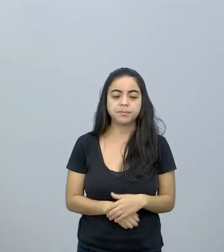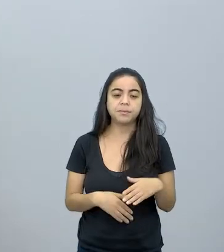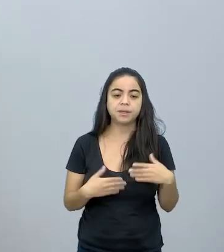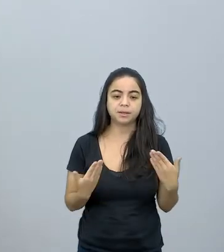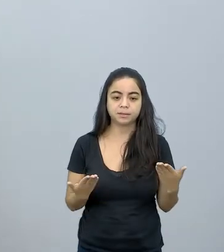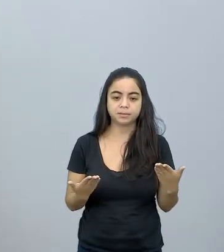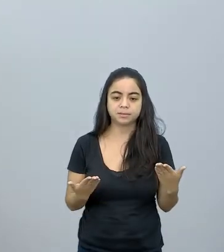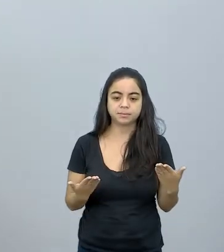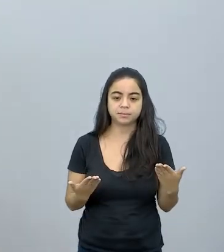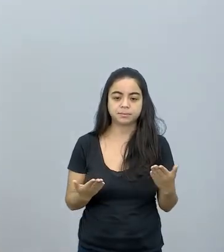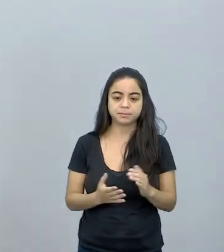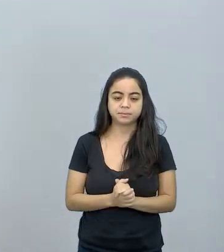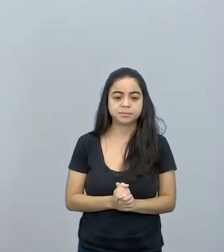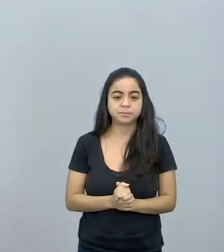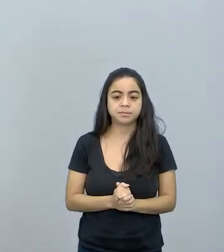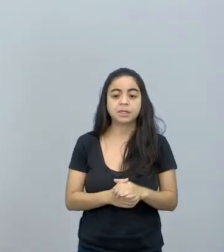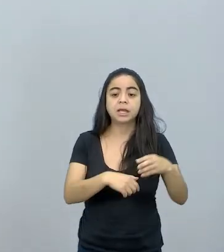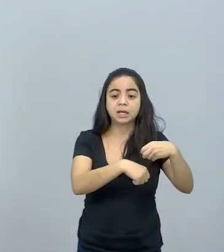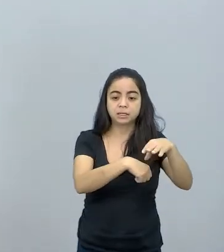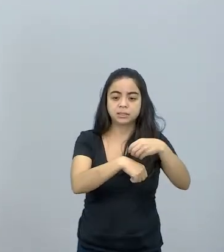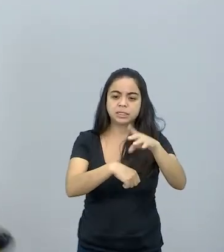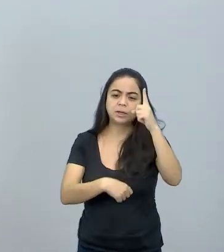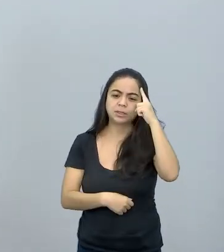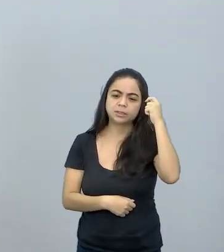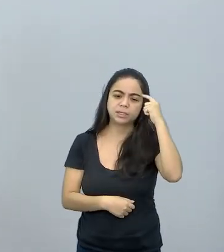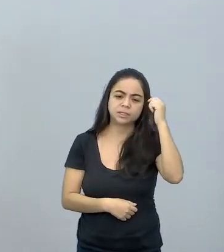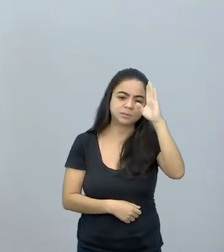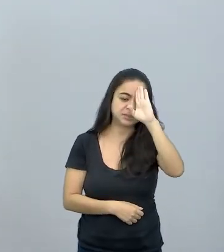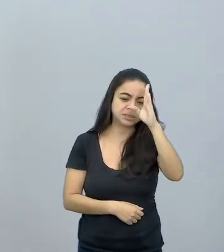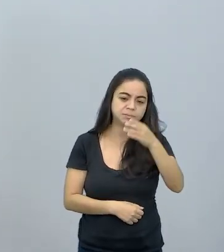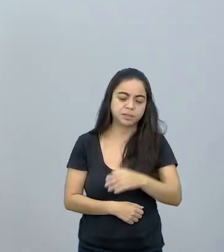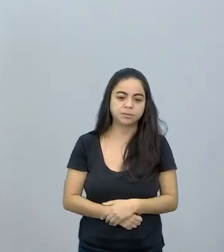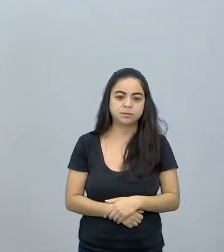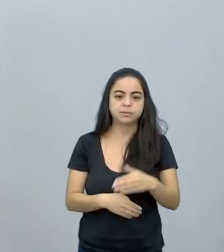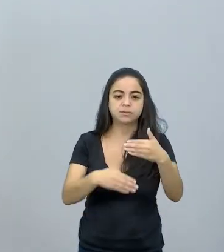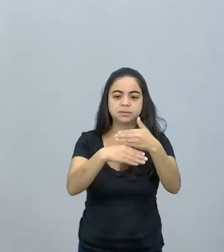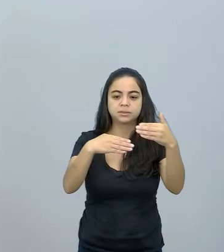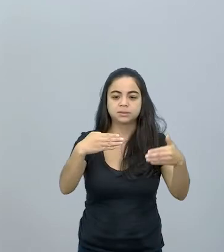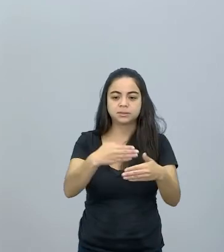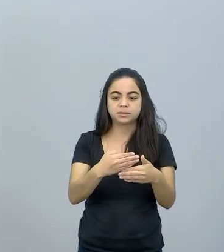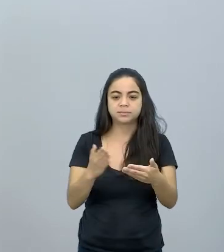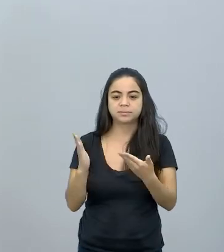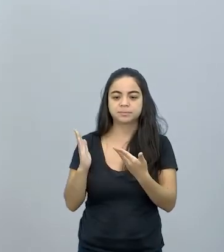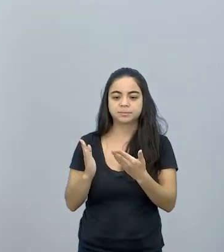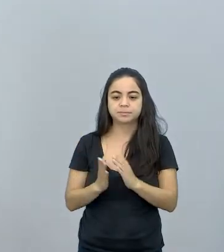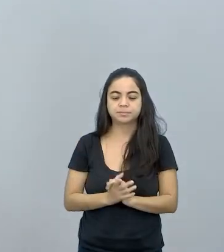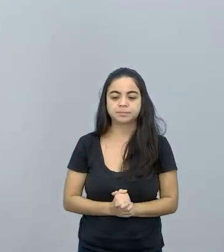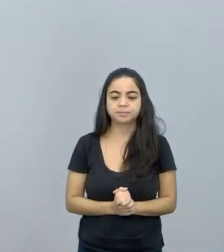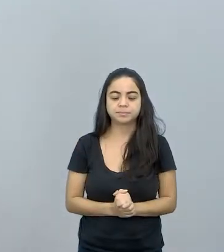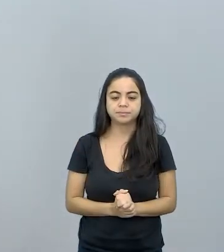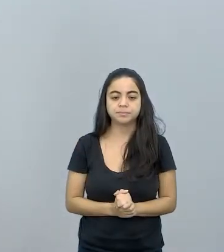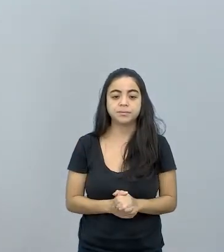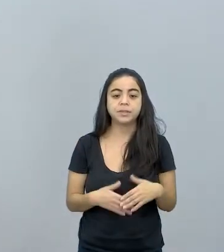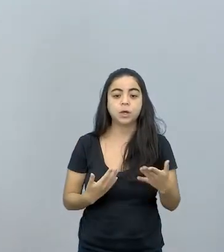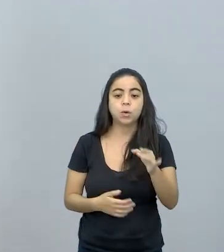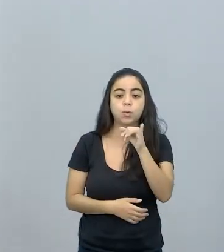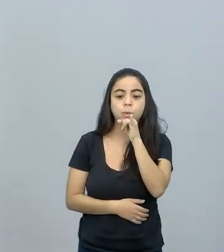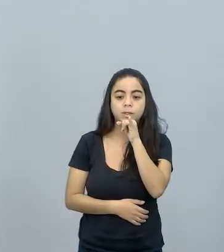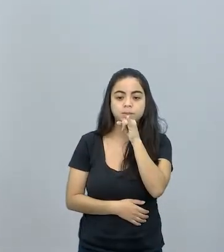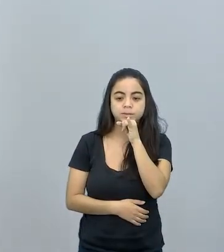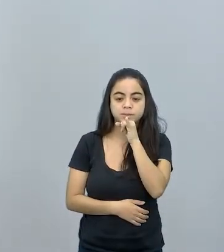pessoal, eram essas as ideias principais. Eu vou passar mais um slide aqui. E aqui eu dou um exemplo,